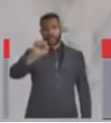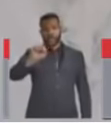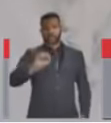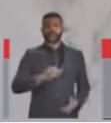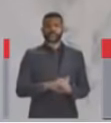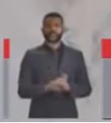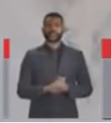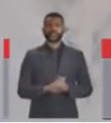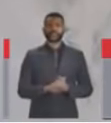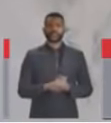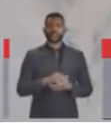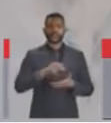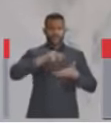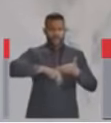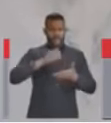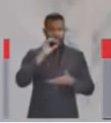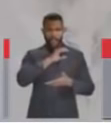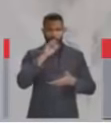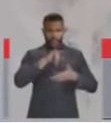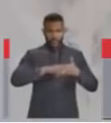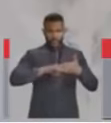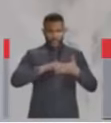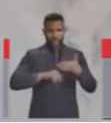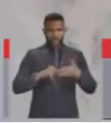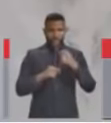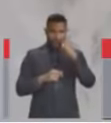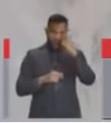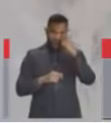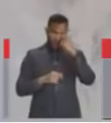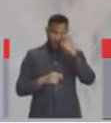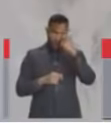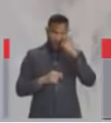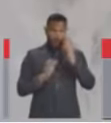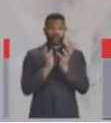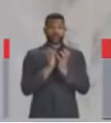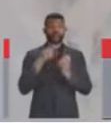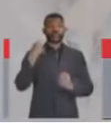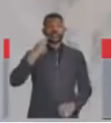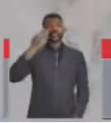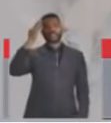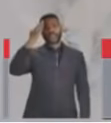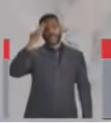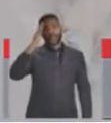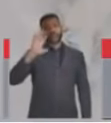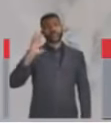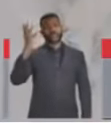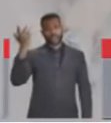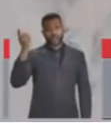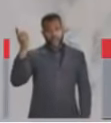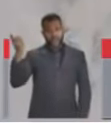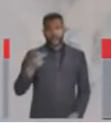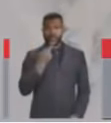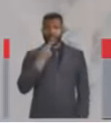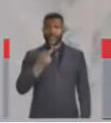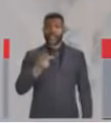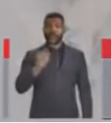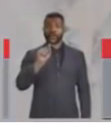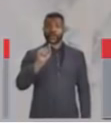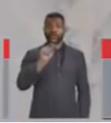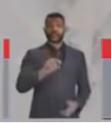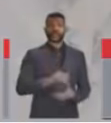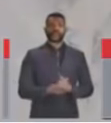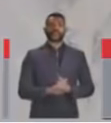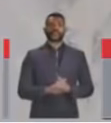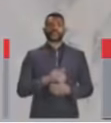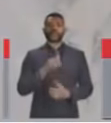rapidamente ler trechos do documento ao presidente para o deputado saibam que está acontecendo lá eles dizem o seguinte